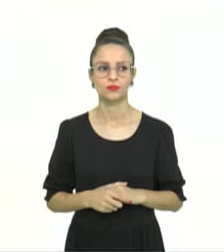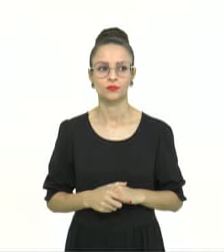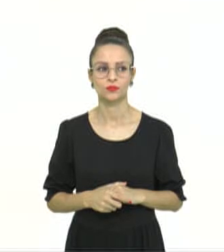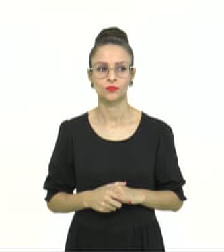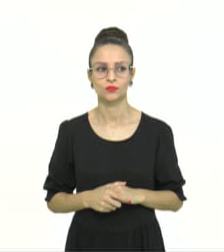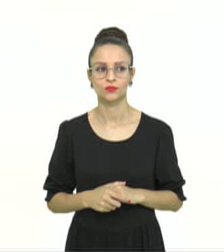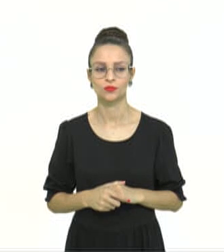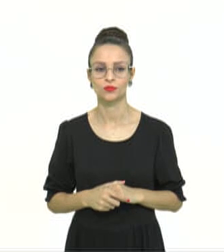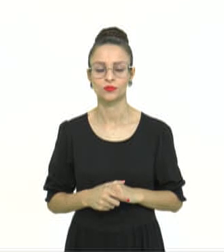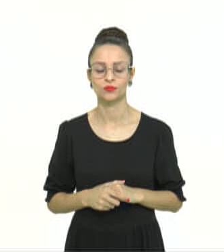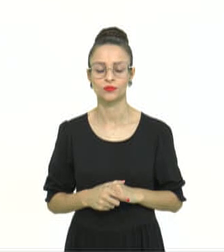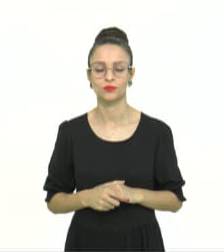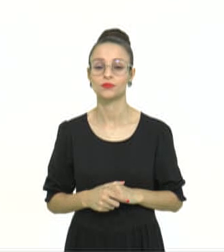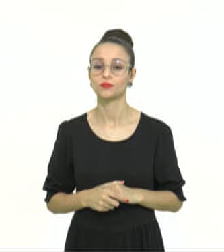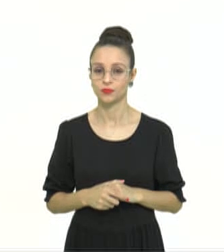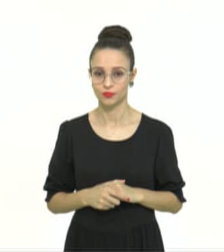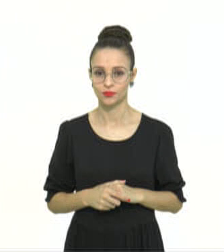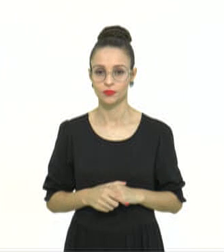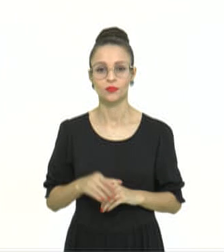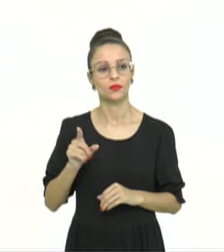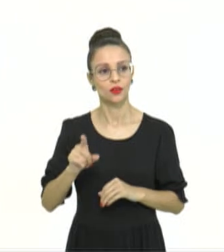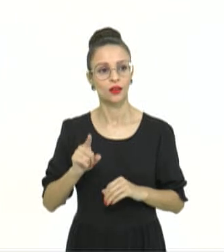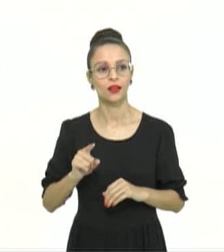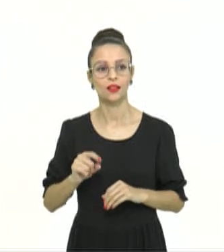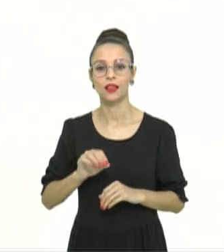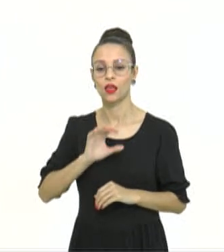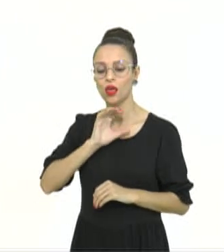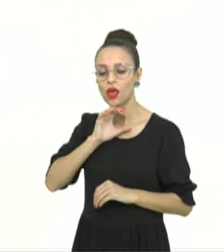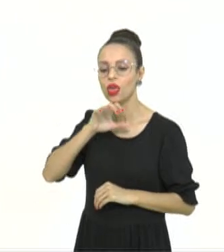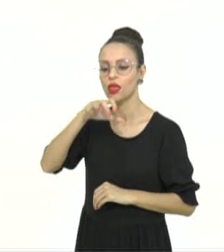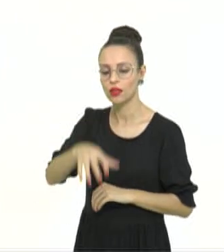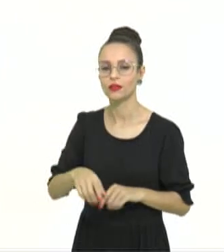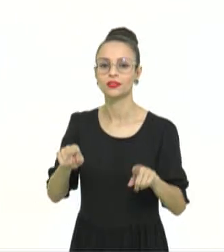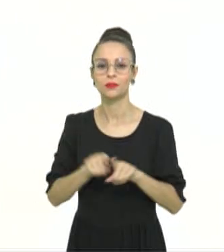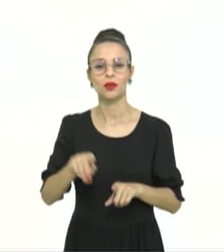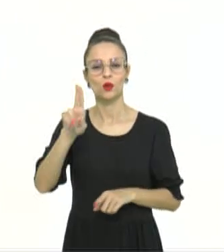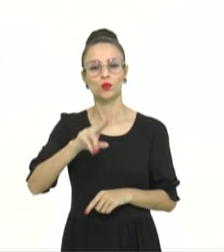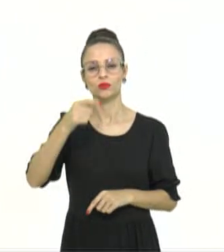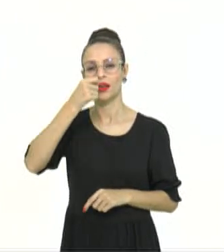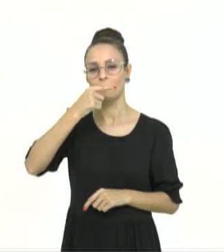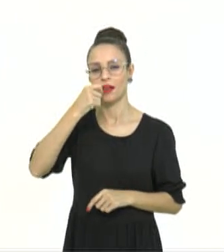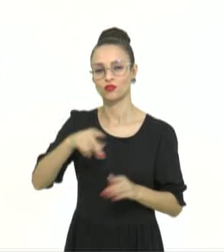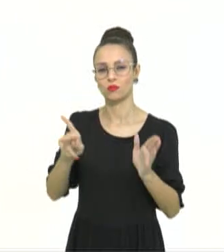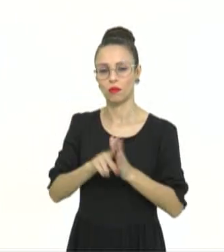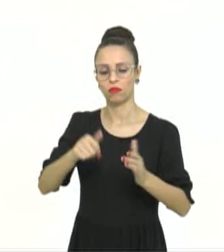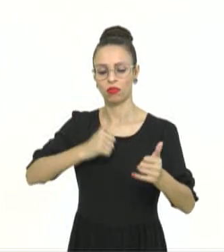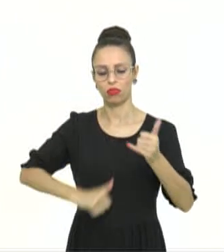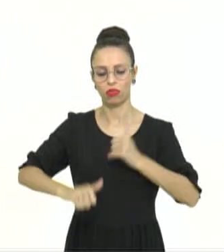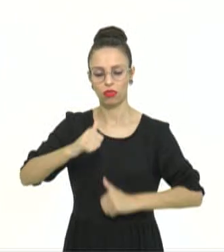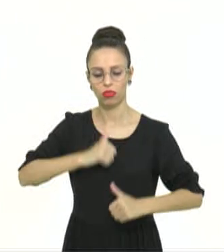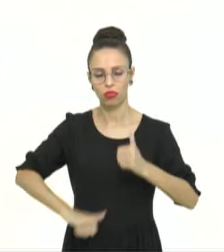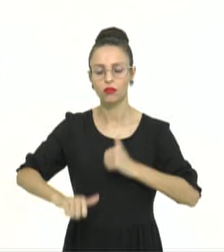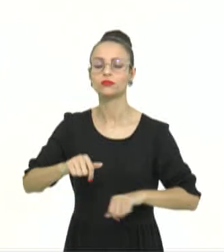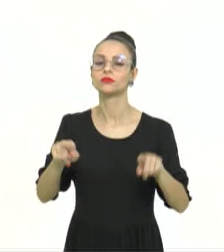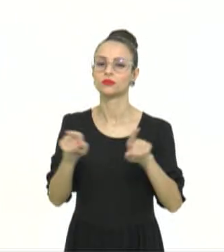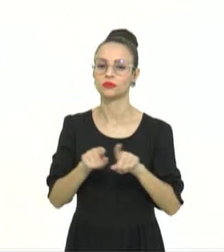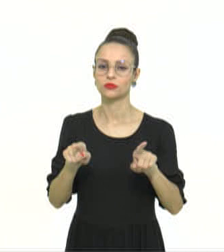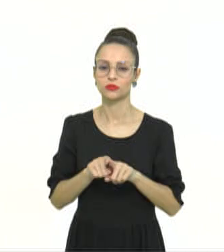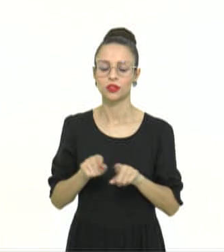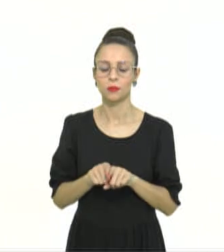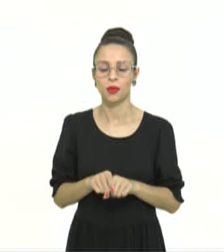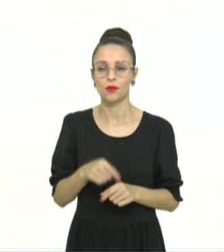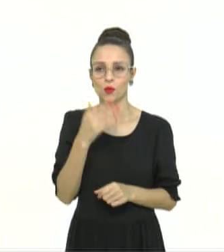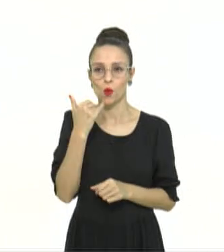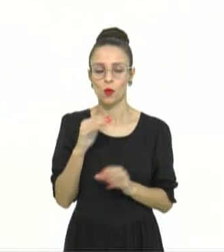para, como eu citei, vômitos forçados, uso de laxantes e diuréticos, e jejum e